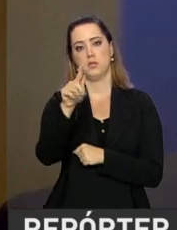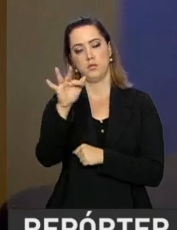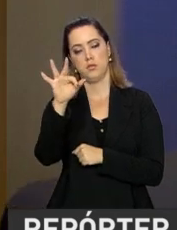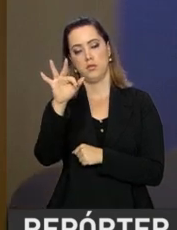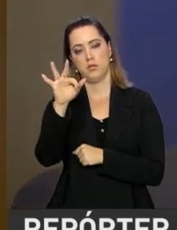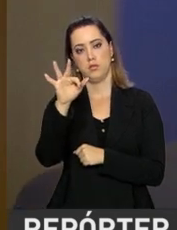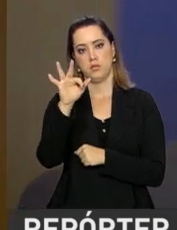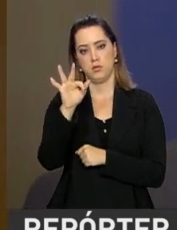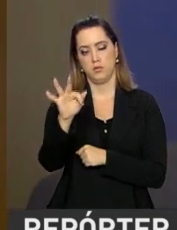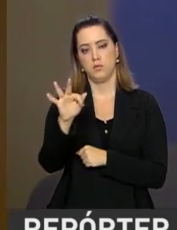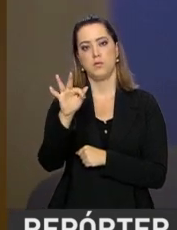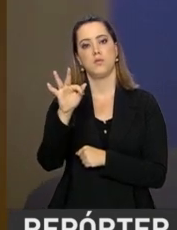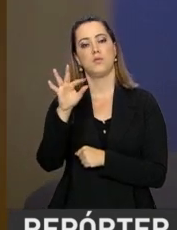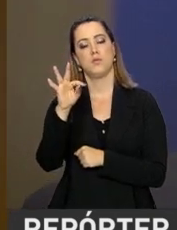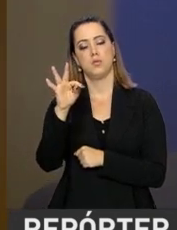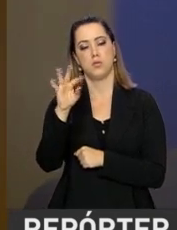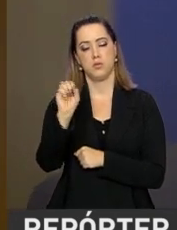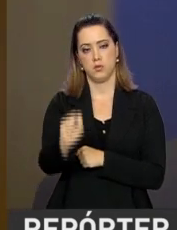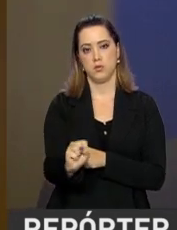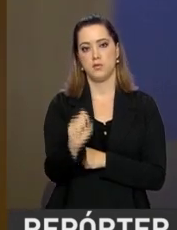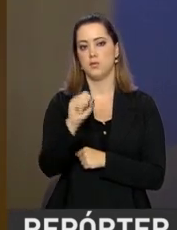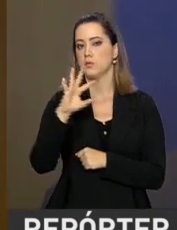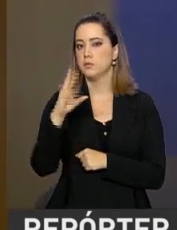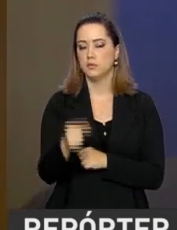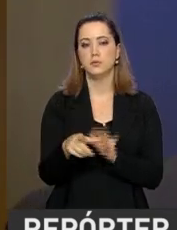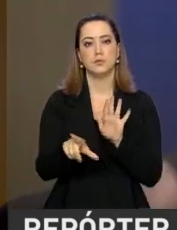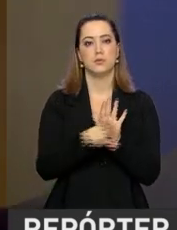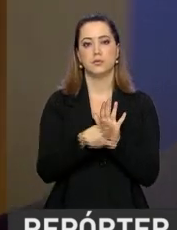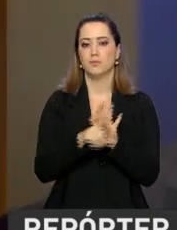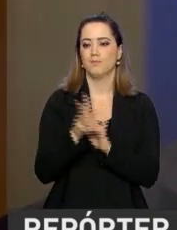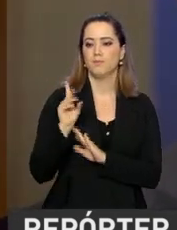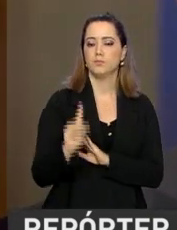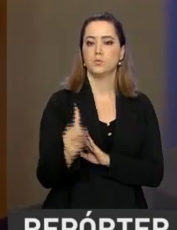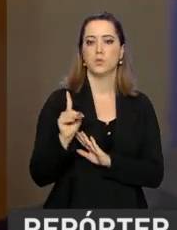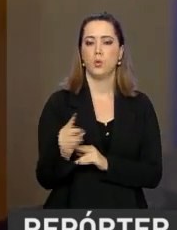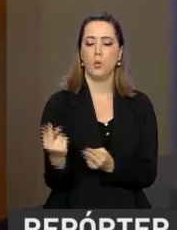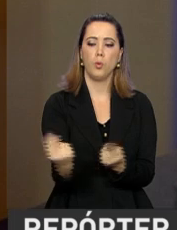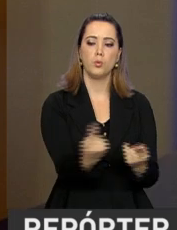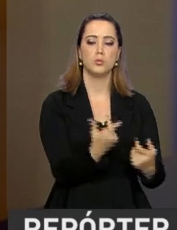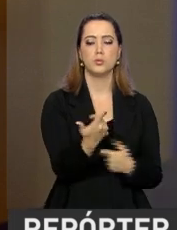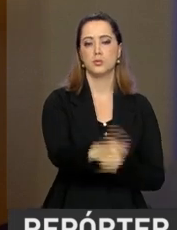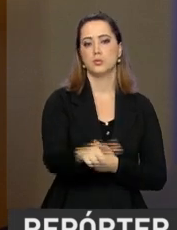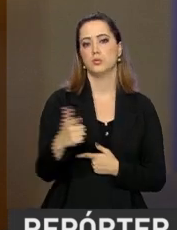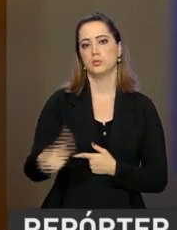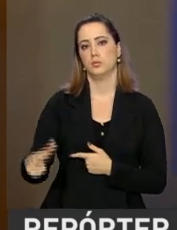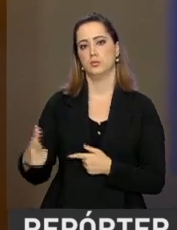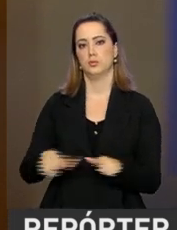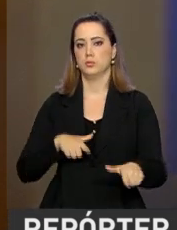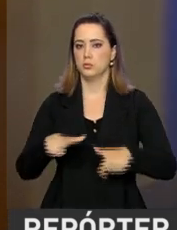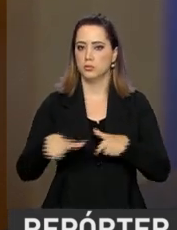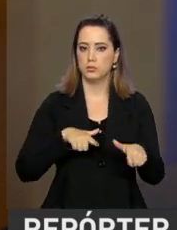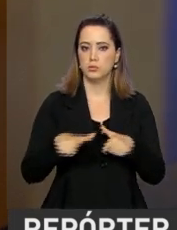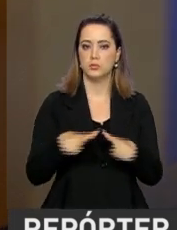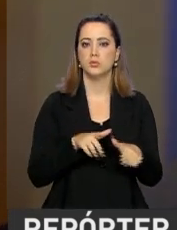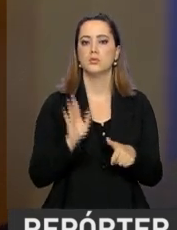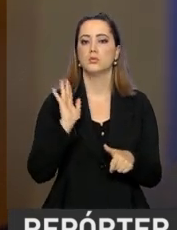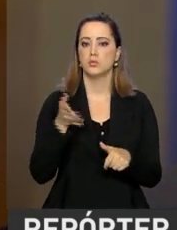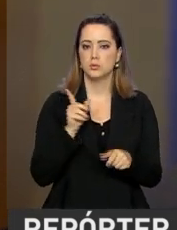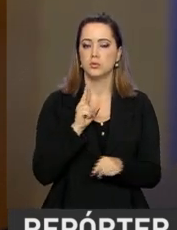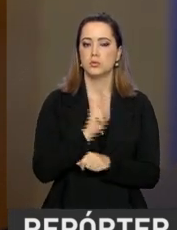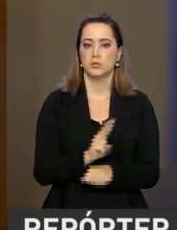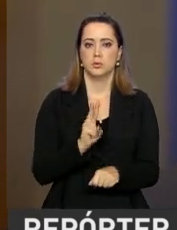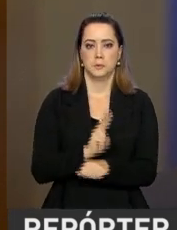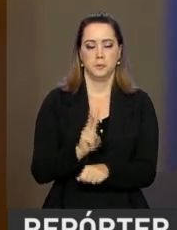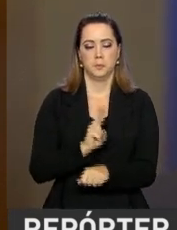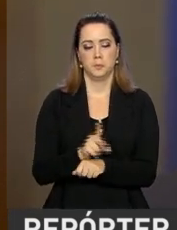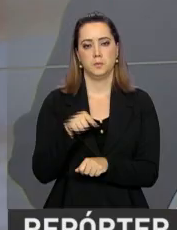e todos os benefícios da legislação, assim como os outros trabalhadores que estão protegidos pela